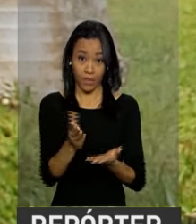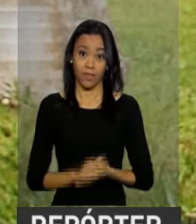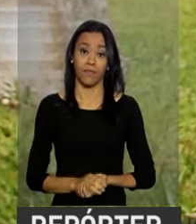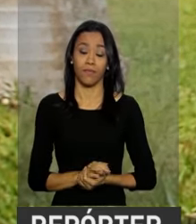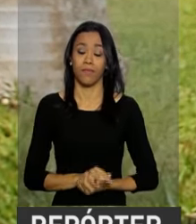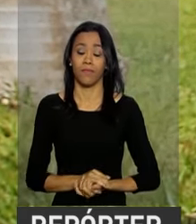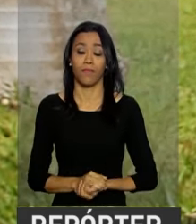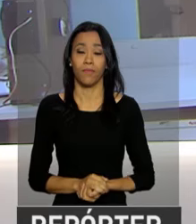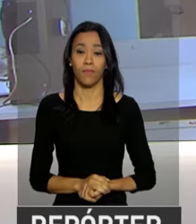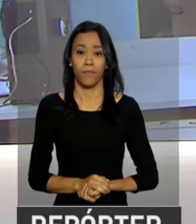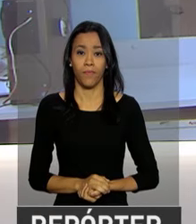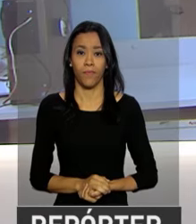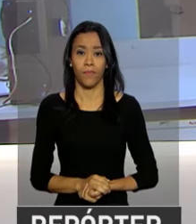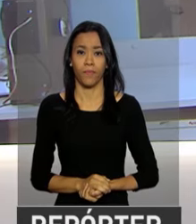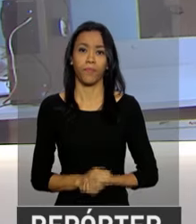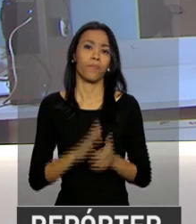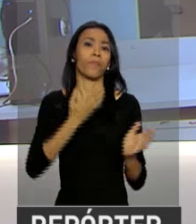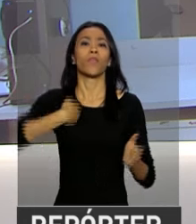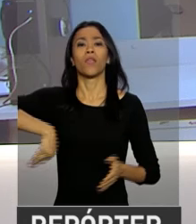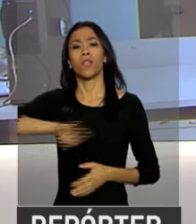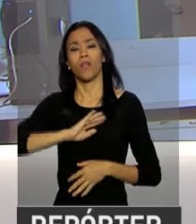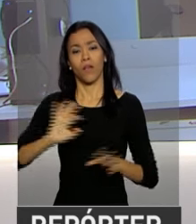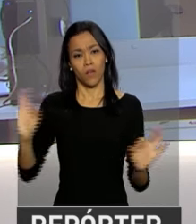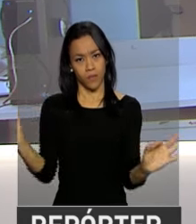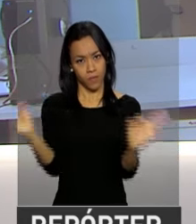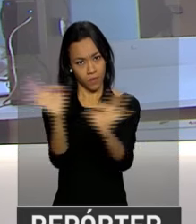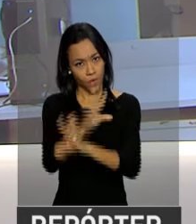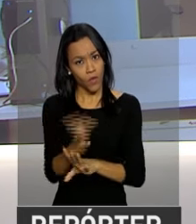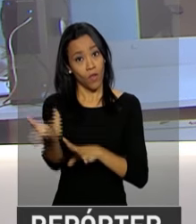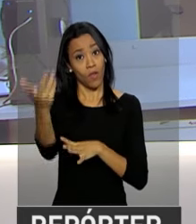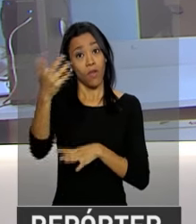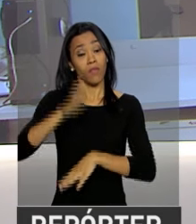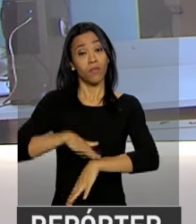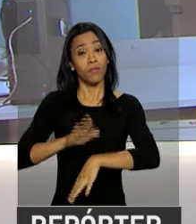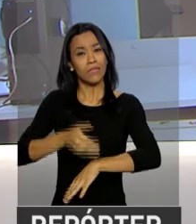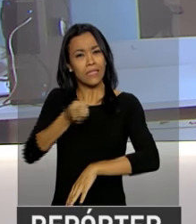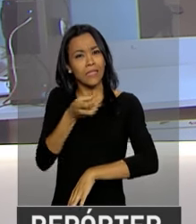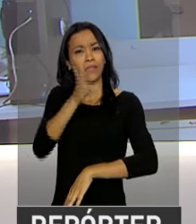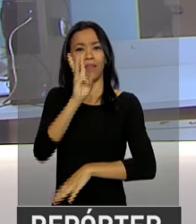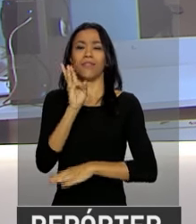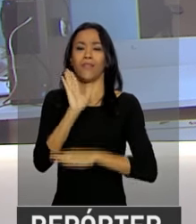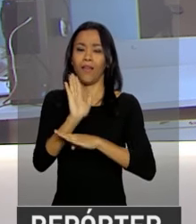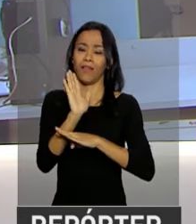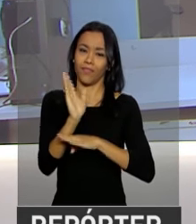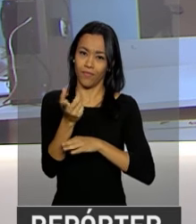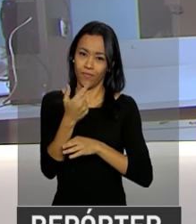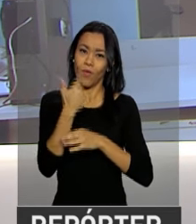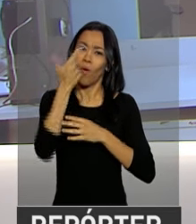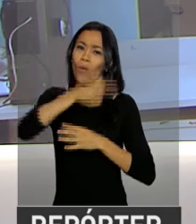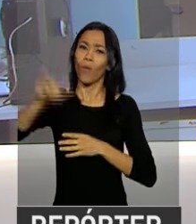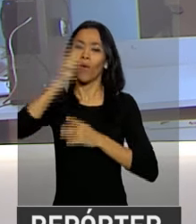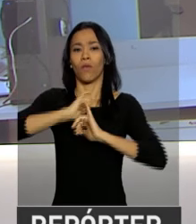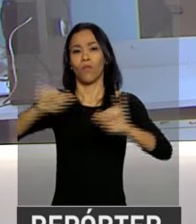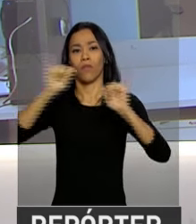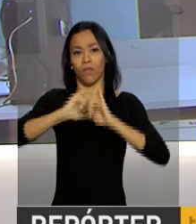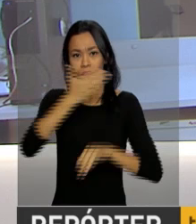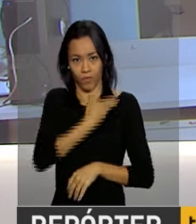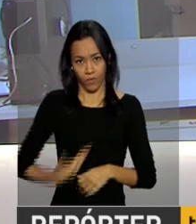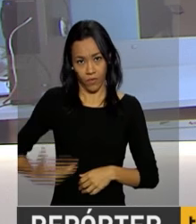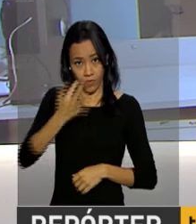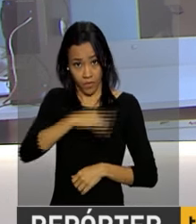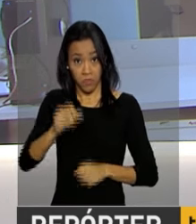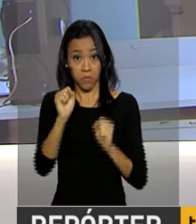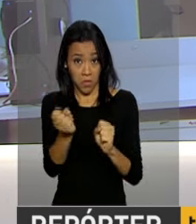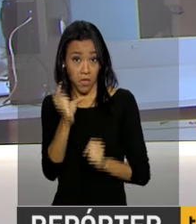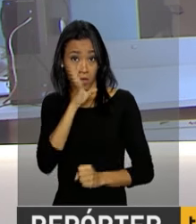Paola Deorte. E nós ficamos por aqui, voltamos às 15h com outras informações do governo federal.